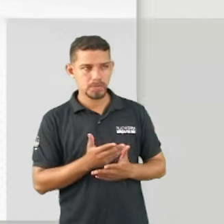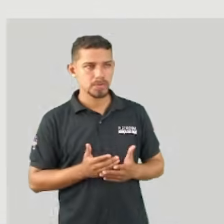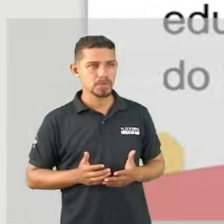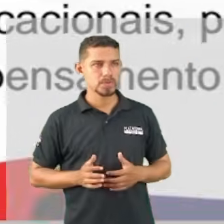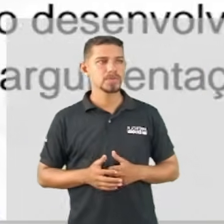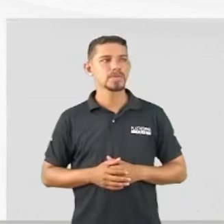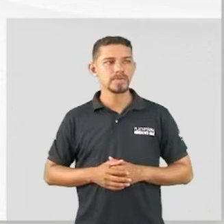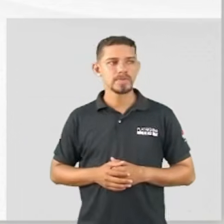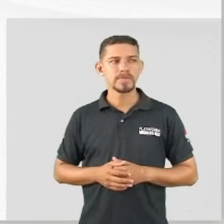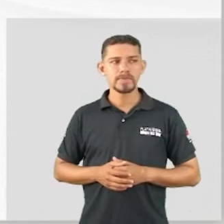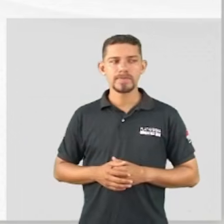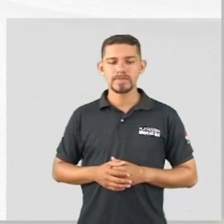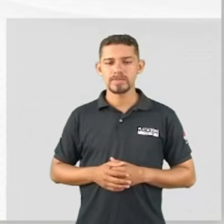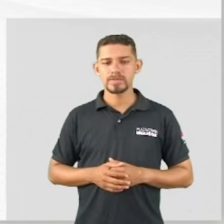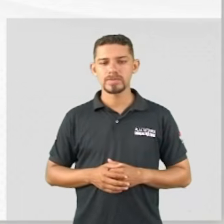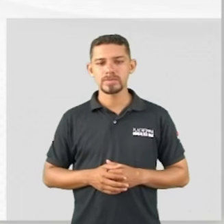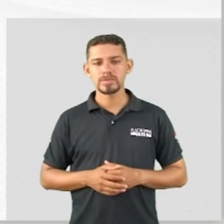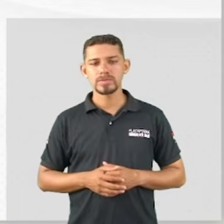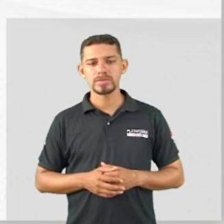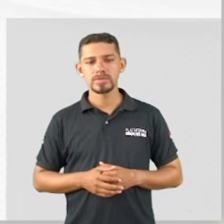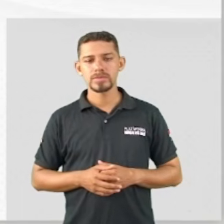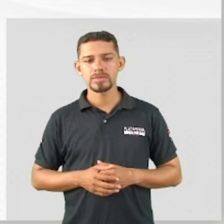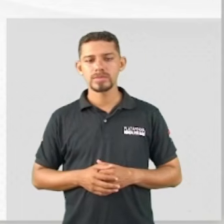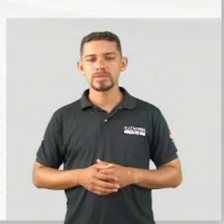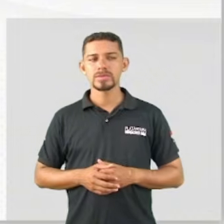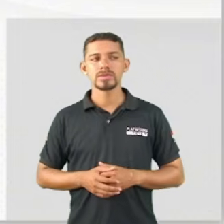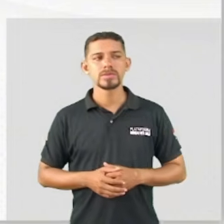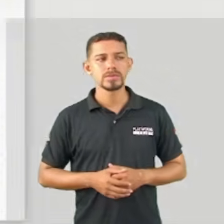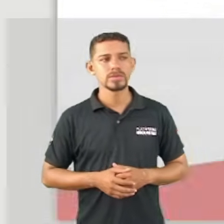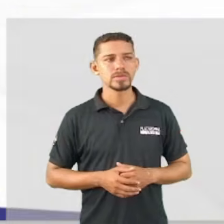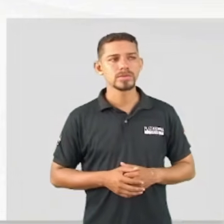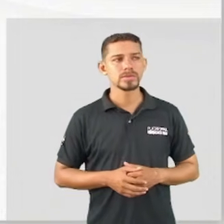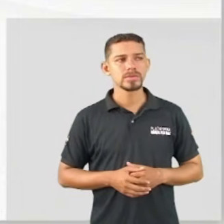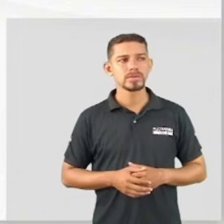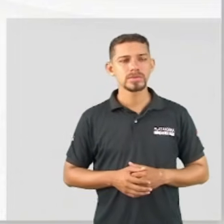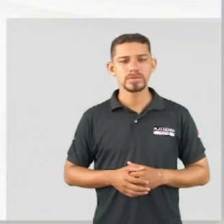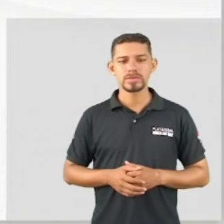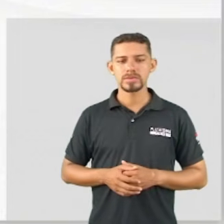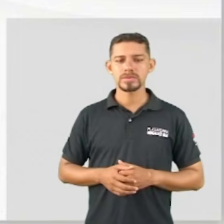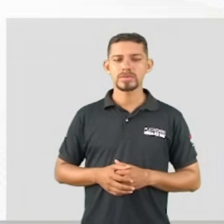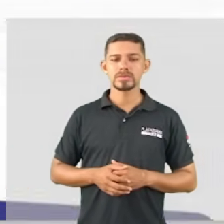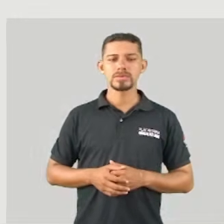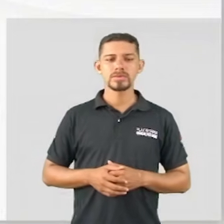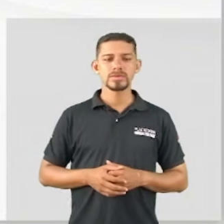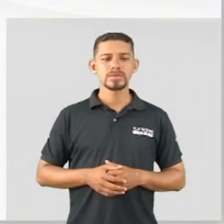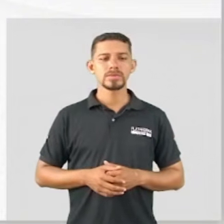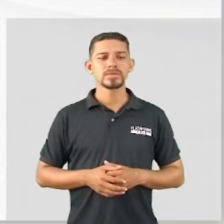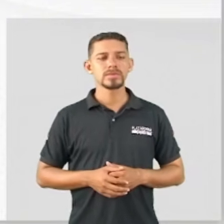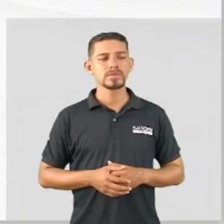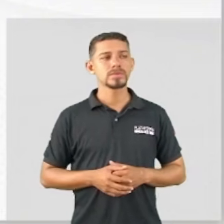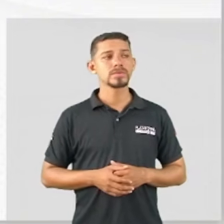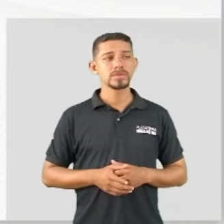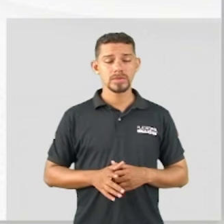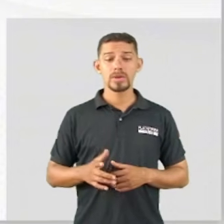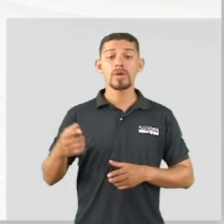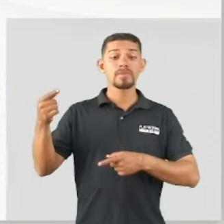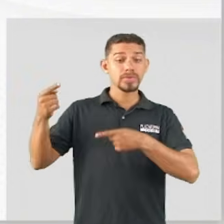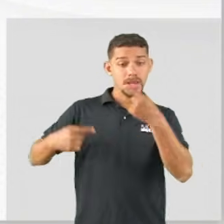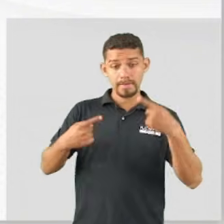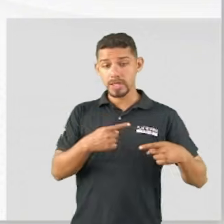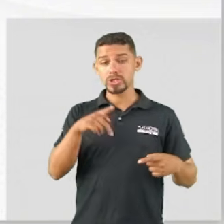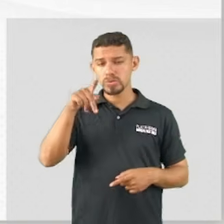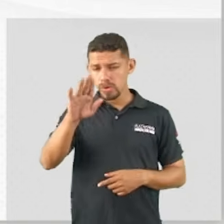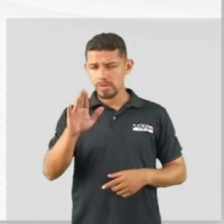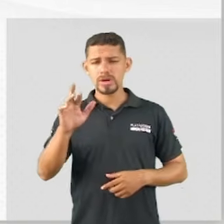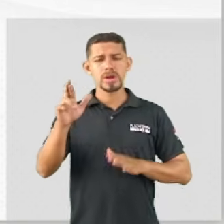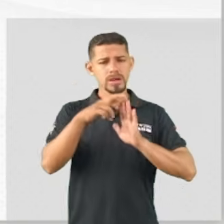da fala aqui no momento, né? E aqui eu trago um texto para vocês, bem rápido, só para a gente entender. O debate público regrado é